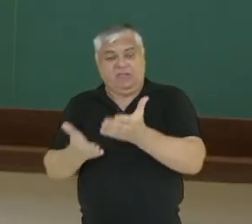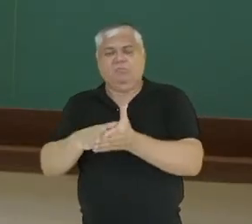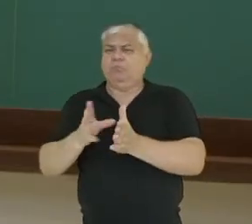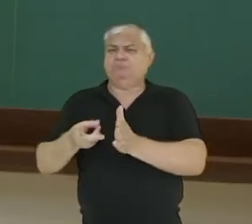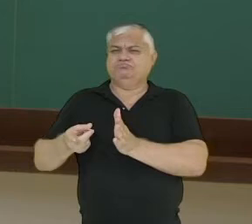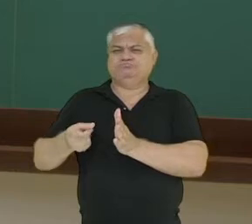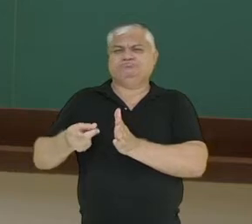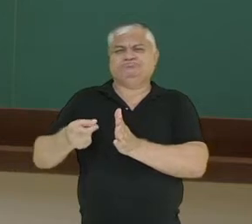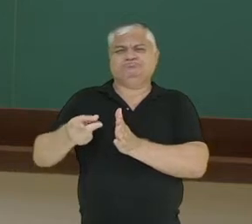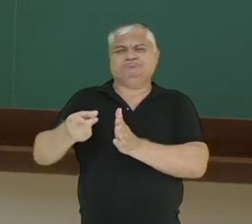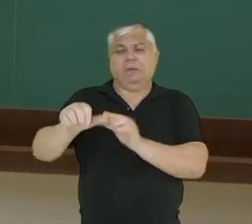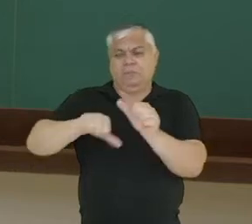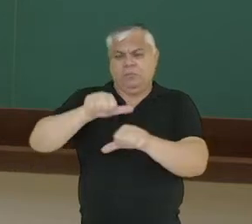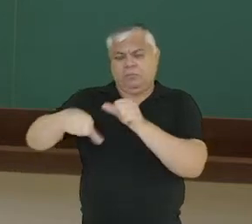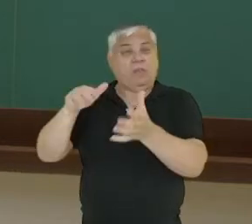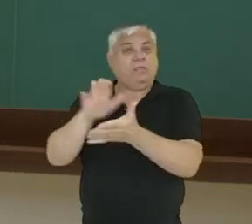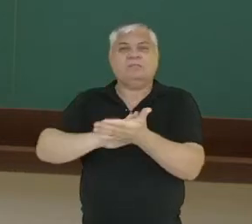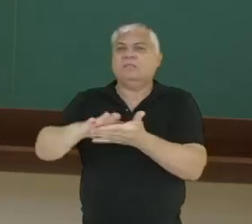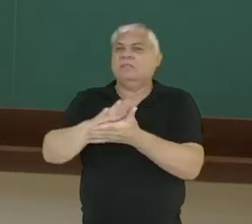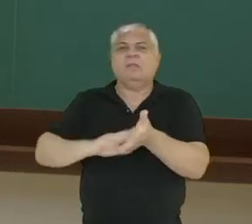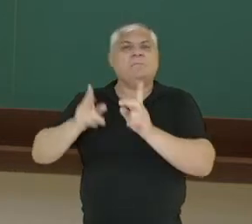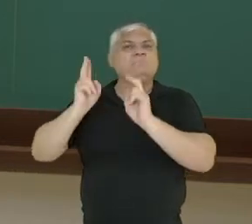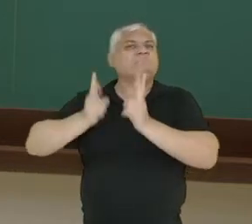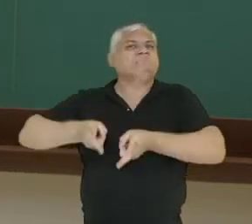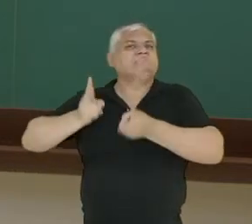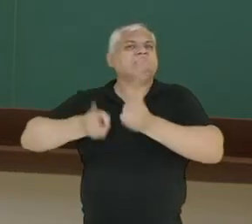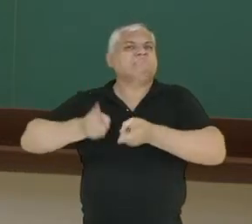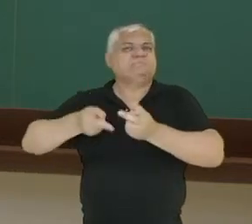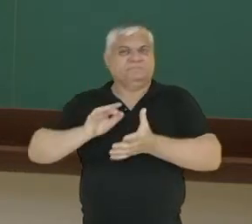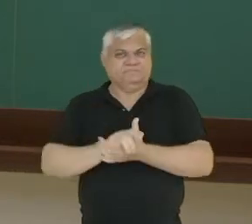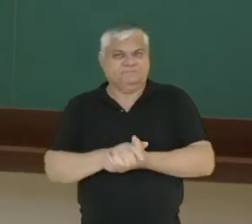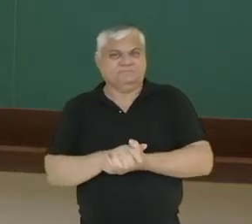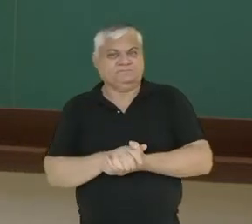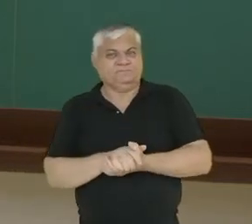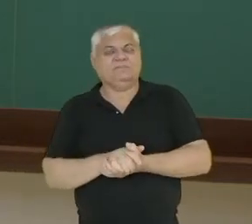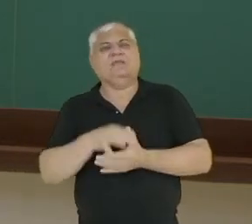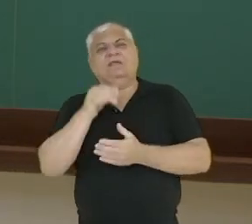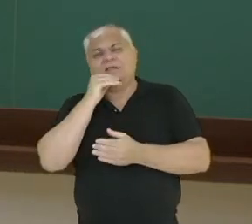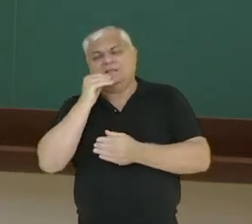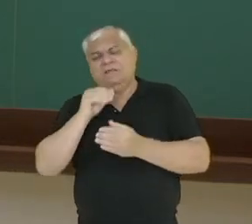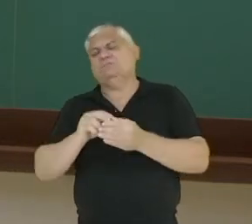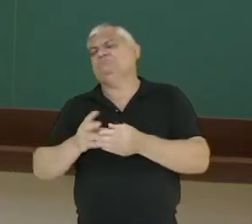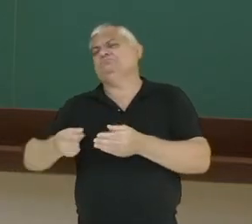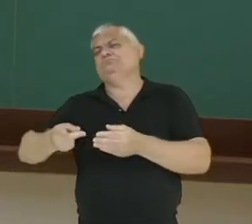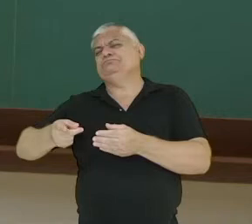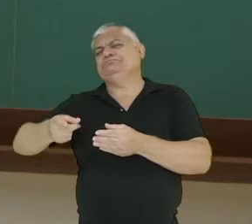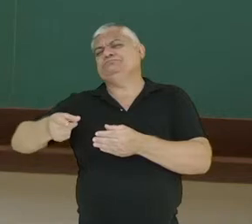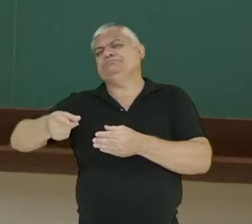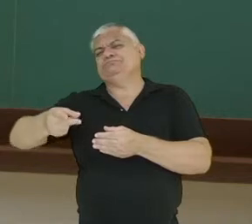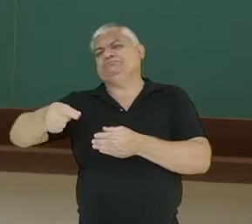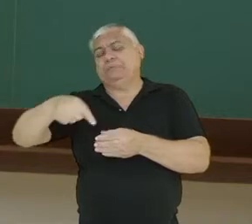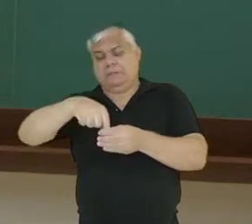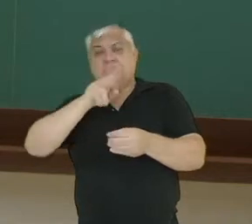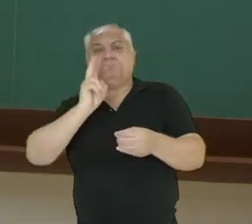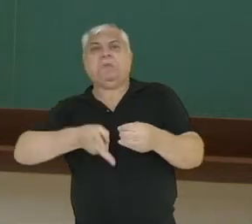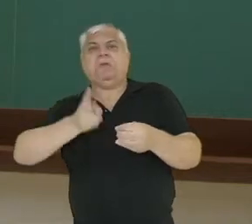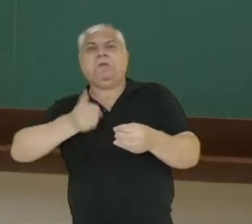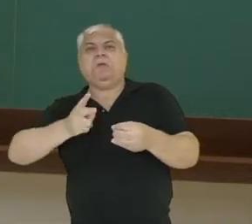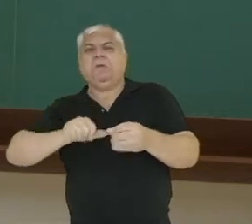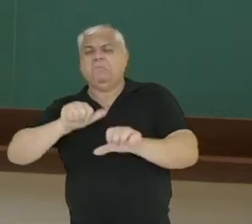ter variações no estado, tá? O tempo percorre e o estado